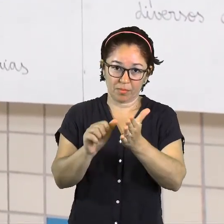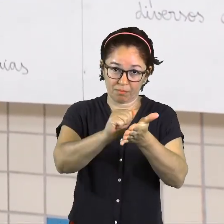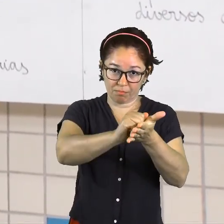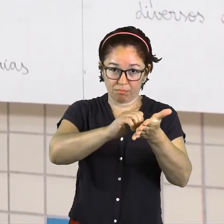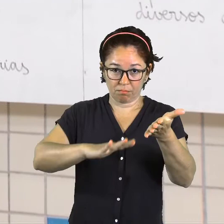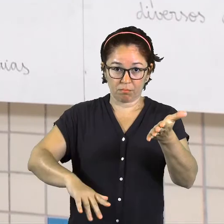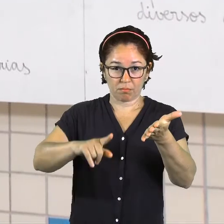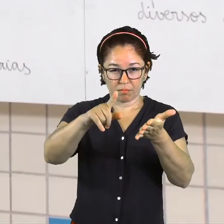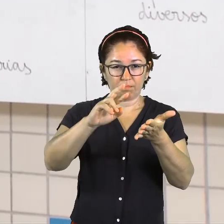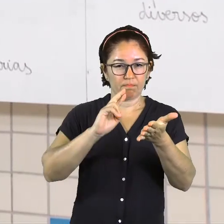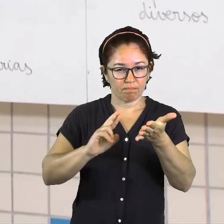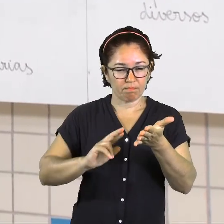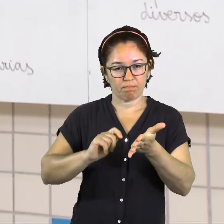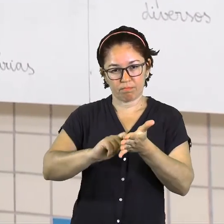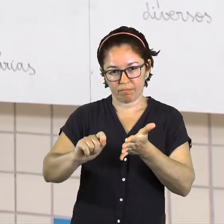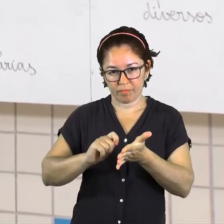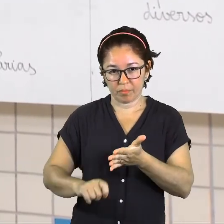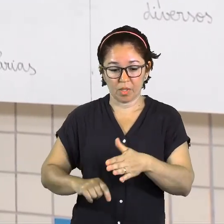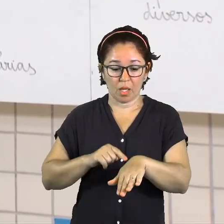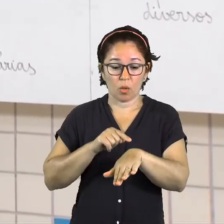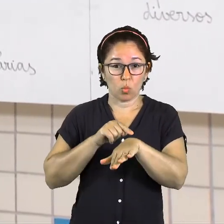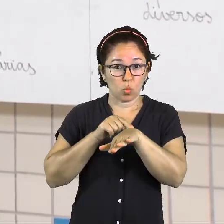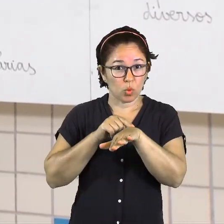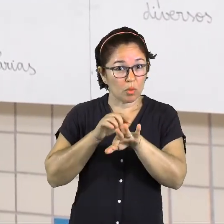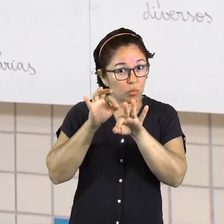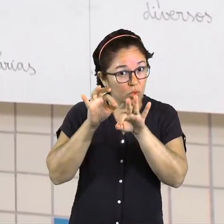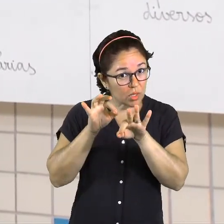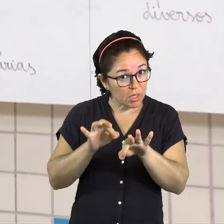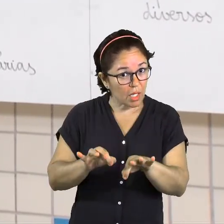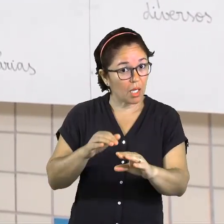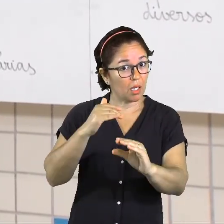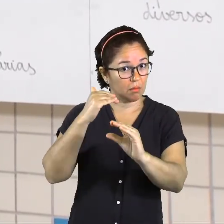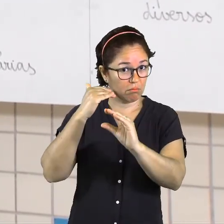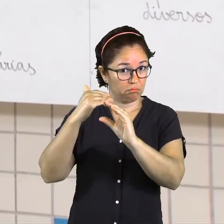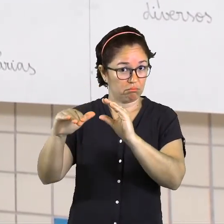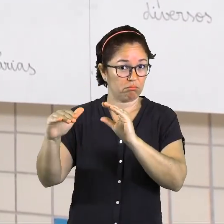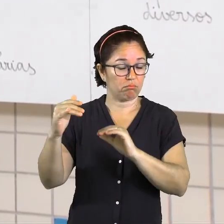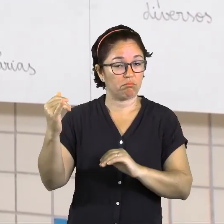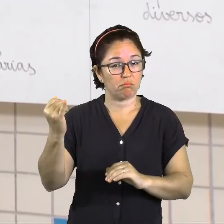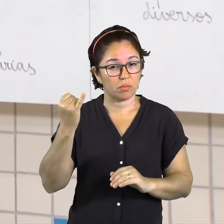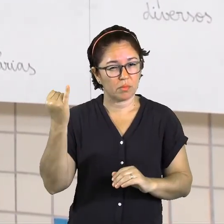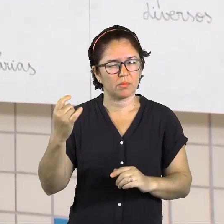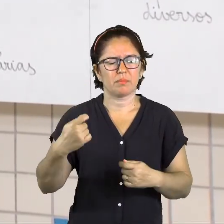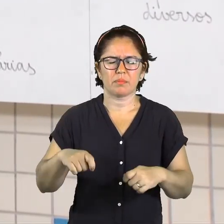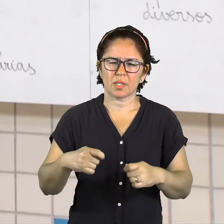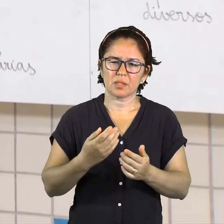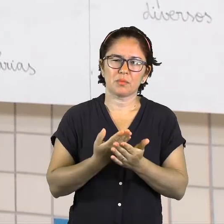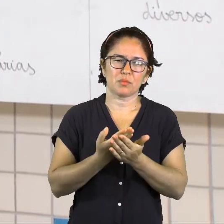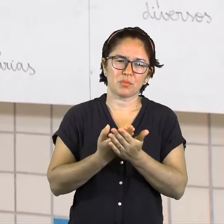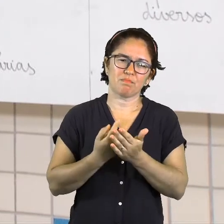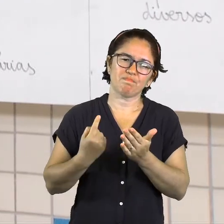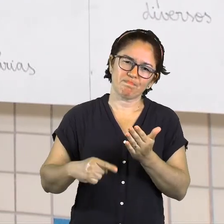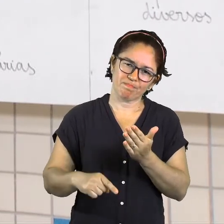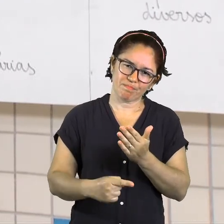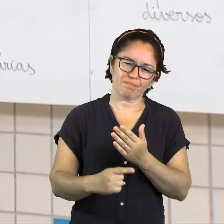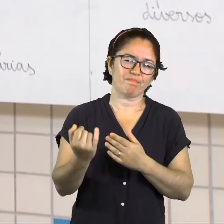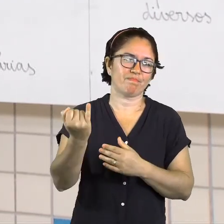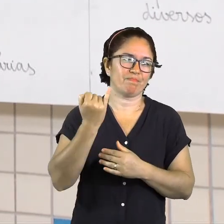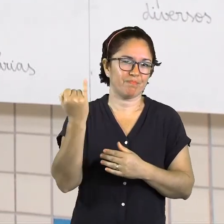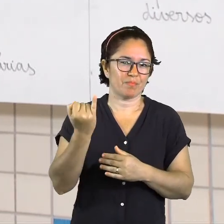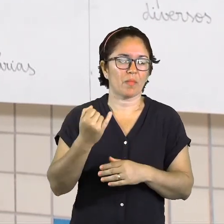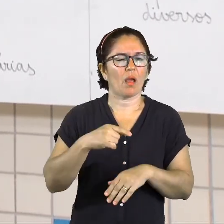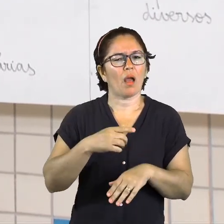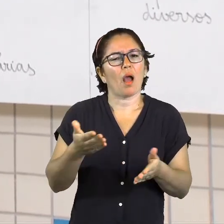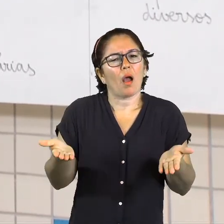vocês, entreguem no tempo que é solicitado, tá? Não esqueçam de estudar bastante, porque o momento pede,